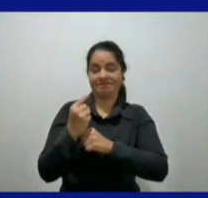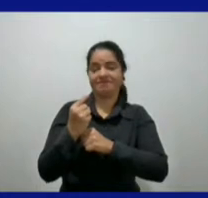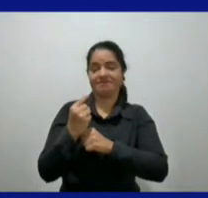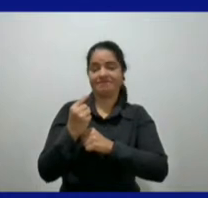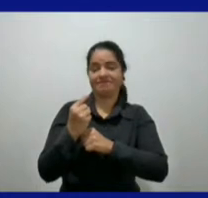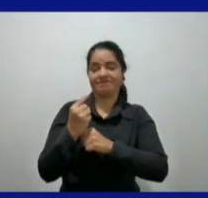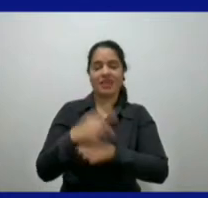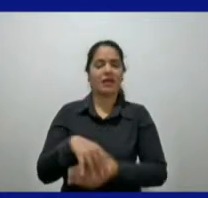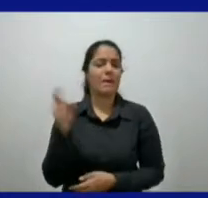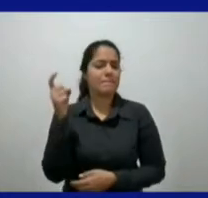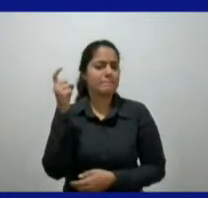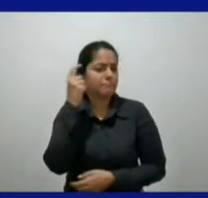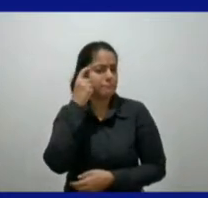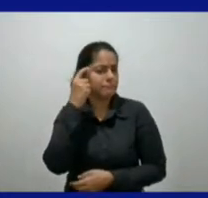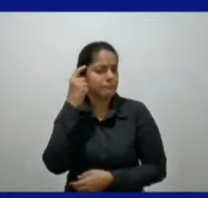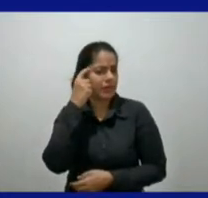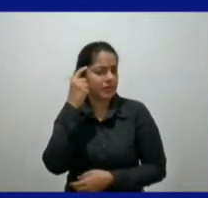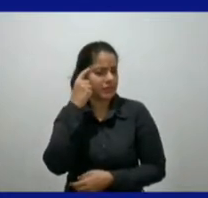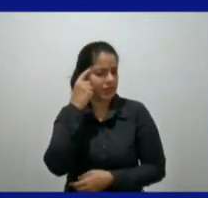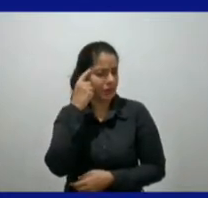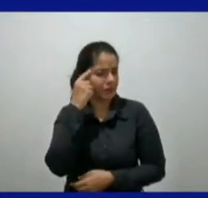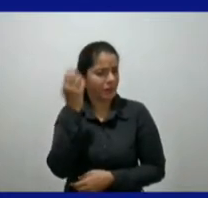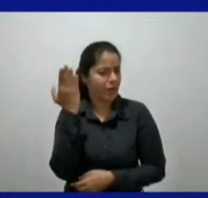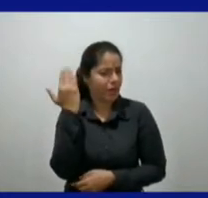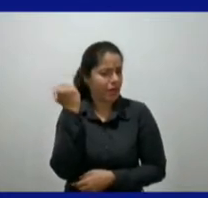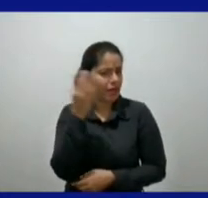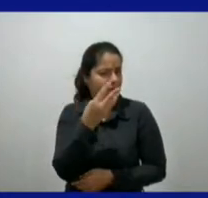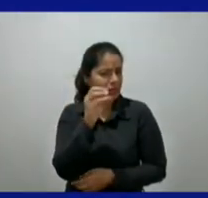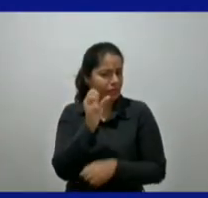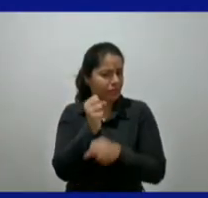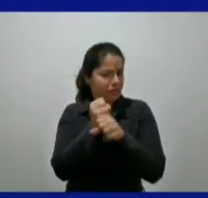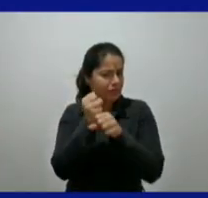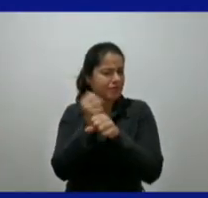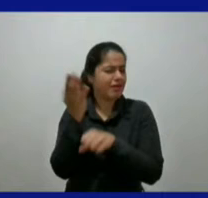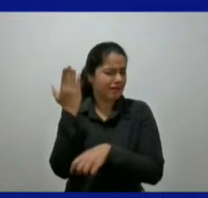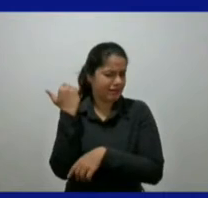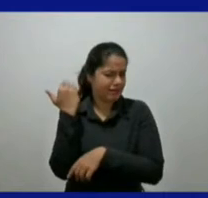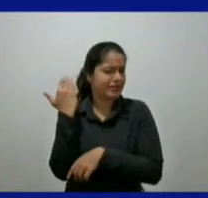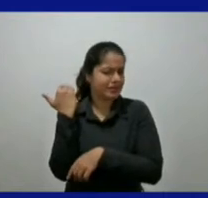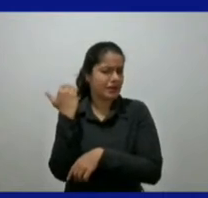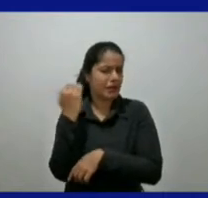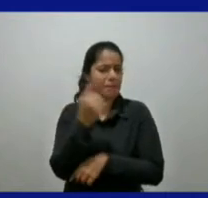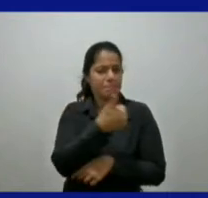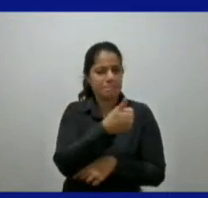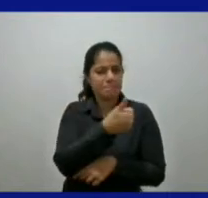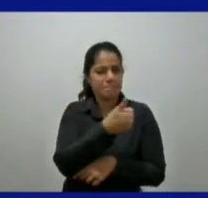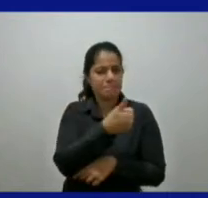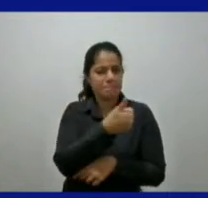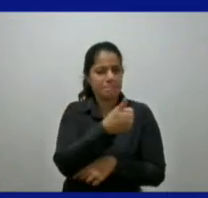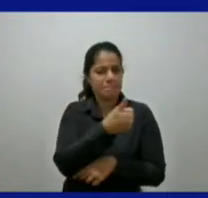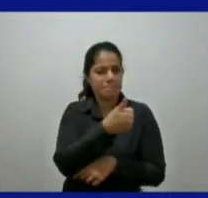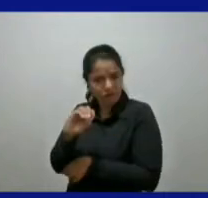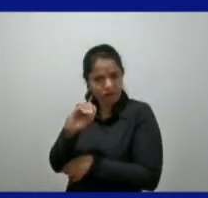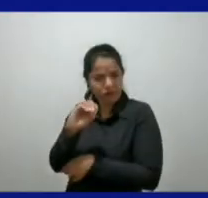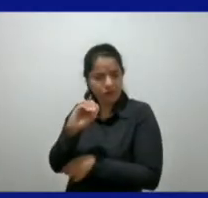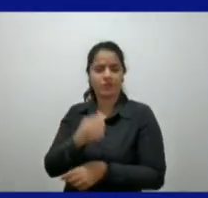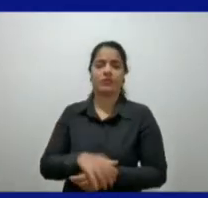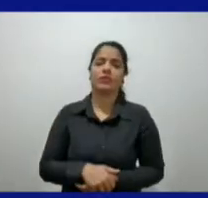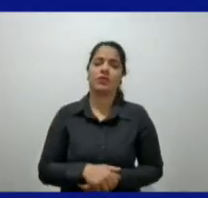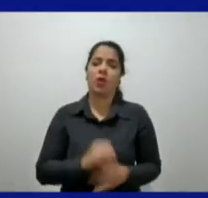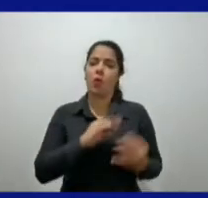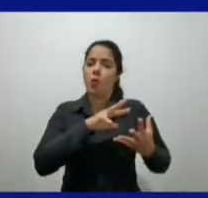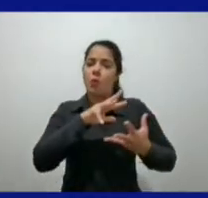em 30 anos atrás, que é relativamente recente, em 1990. O mundo era outro, nós não